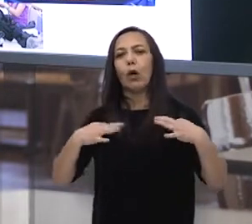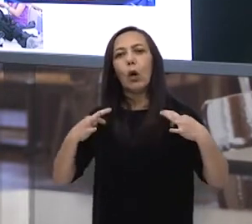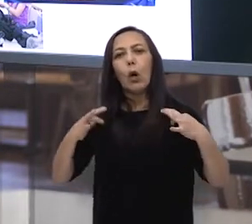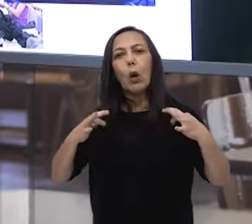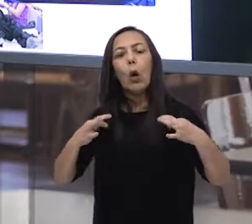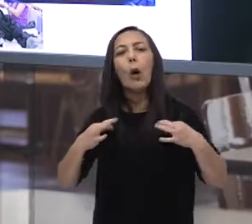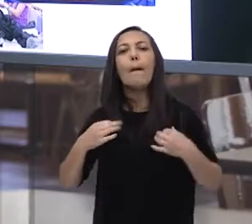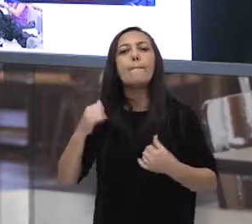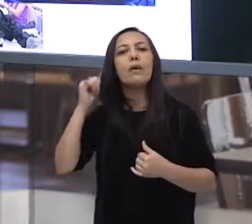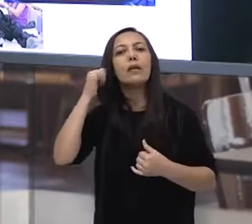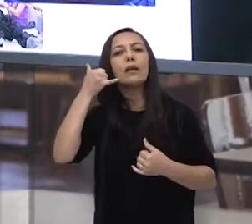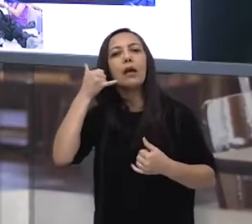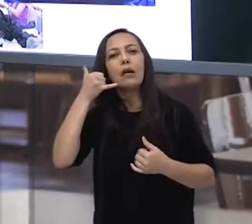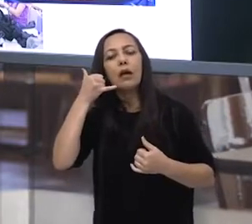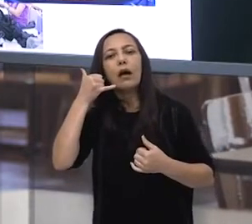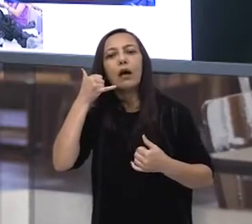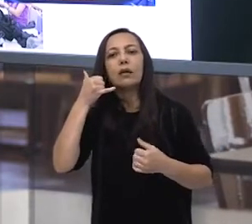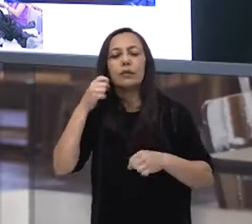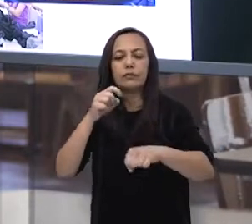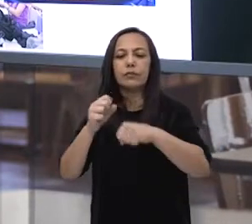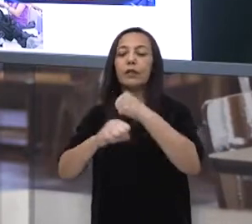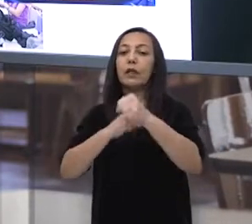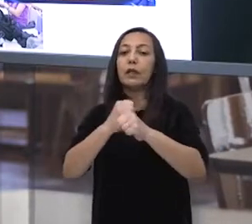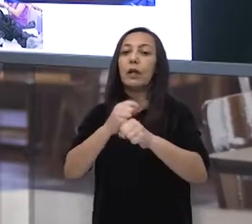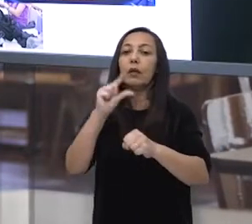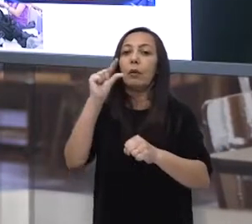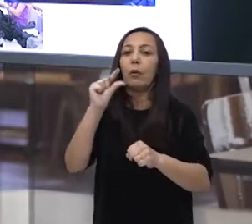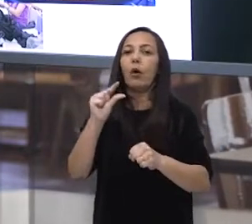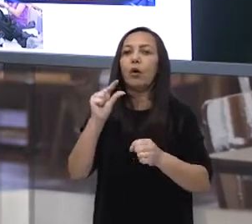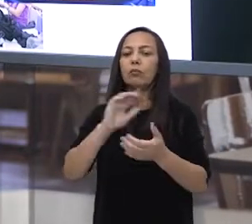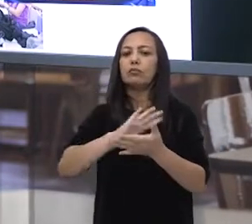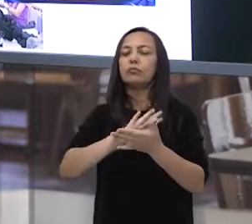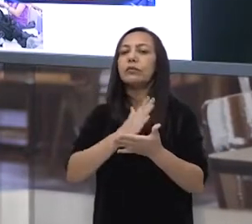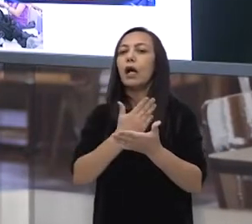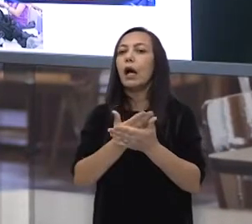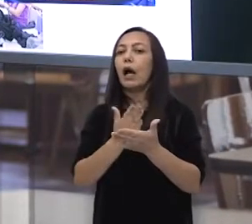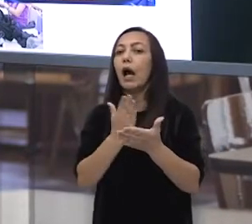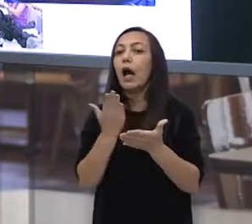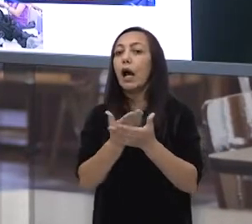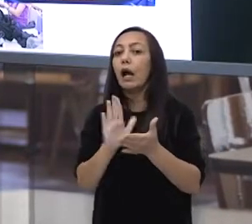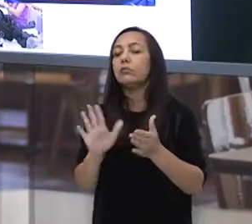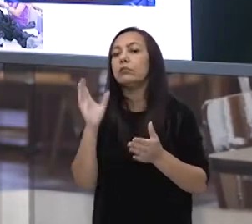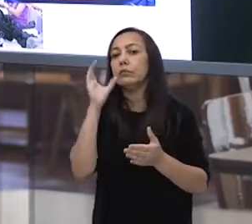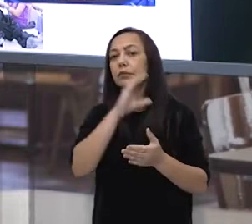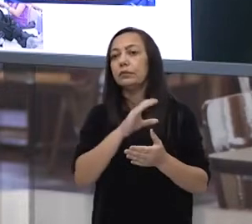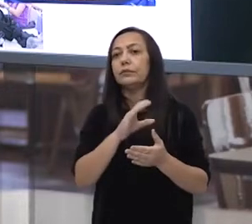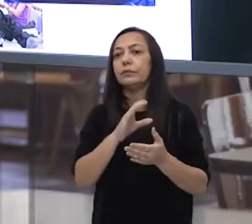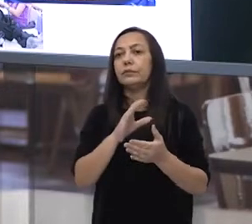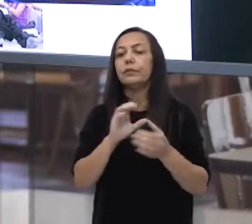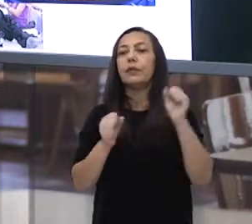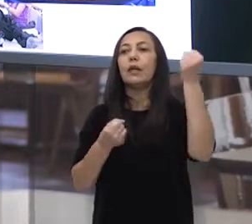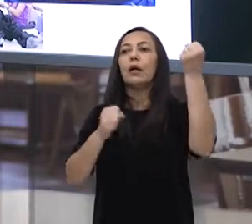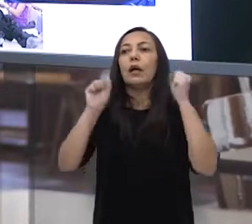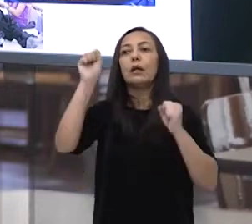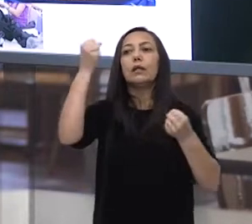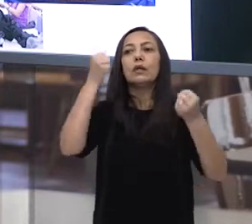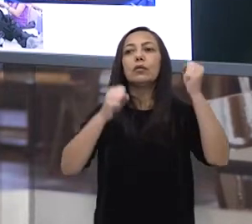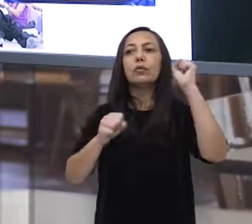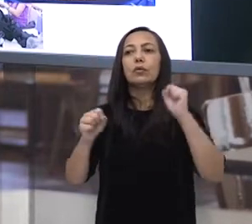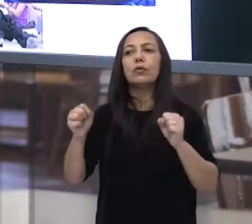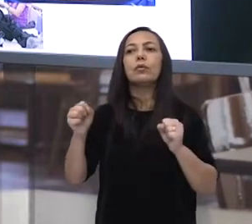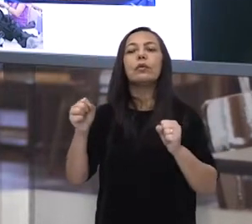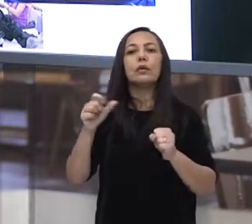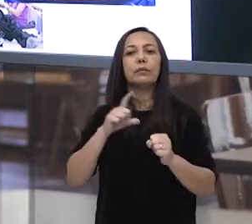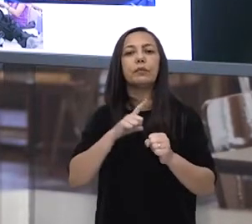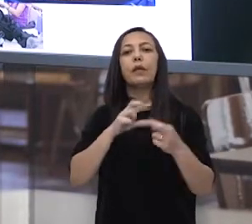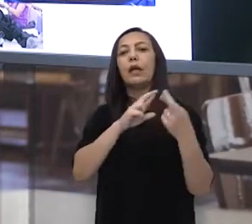vida média, e não duráveis, alimentos, bebidas ou produtos de higiene e beleza. Então, essa indústria aí é responsável por grande